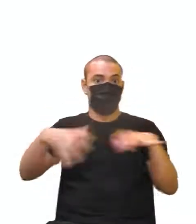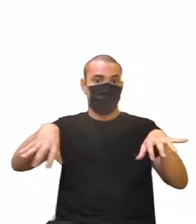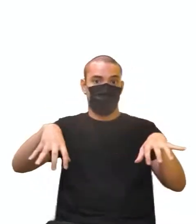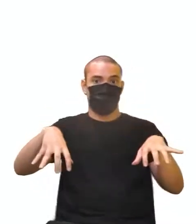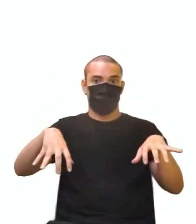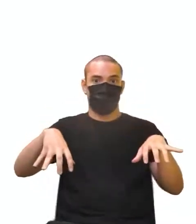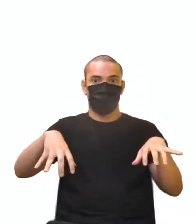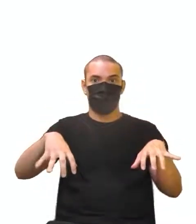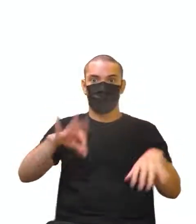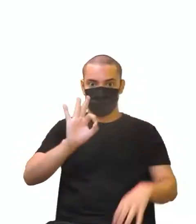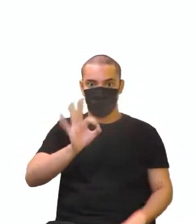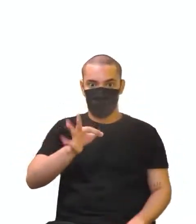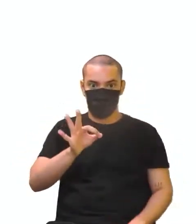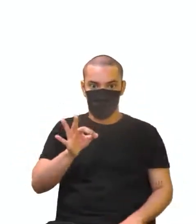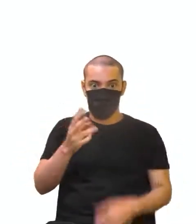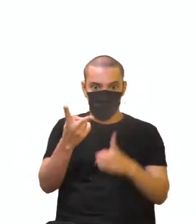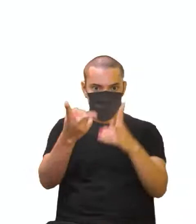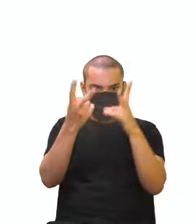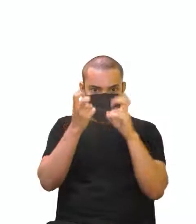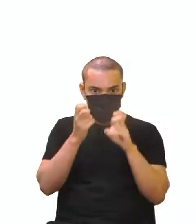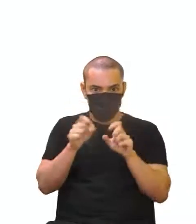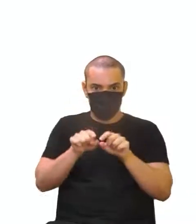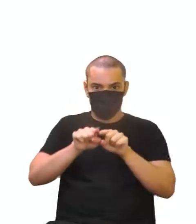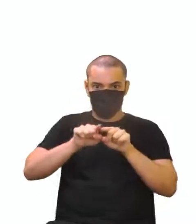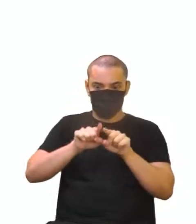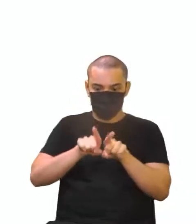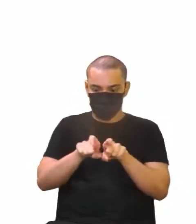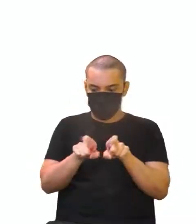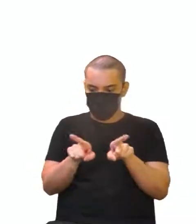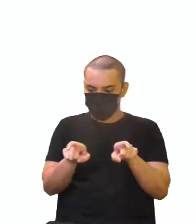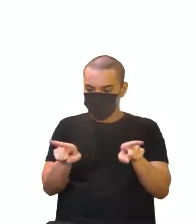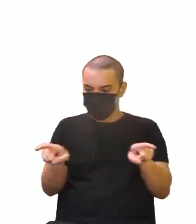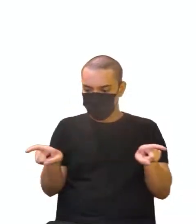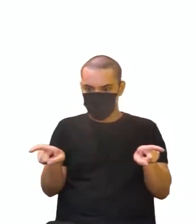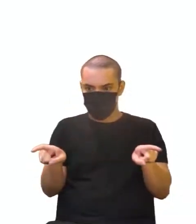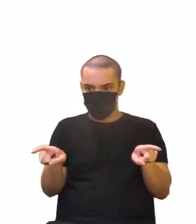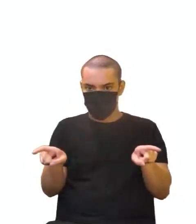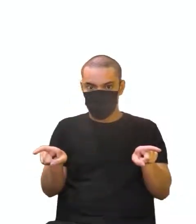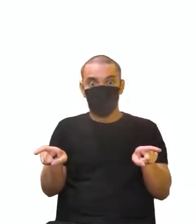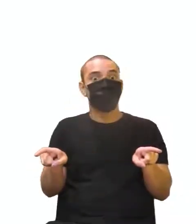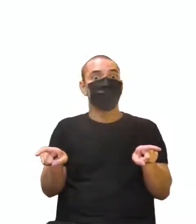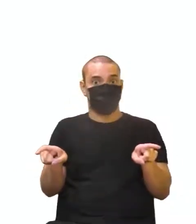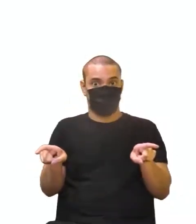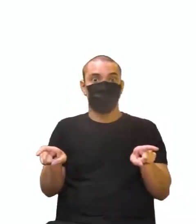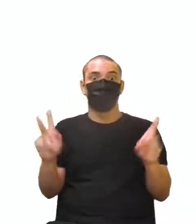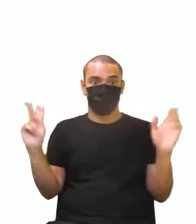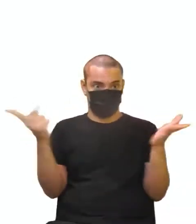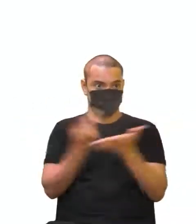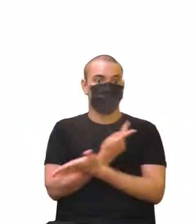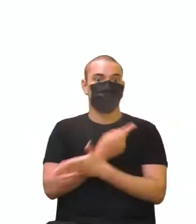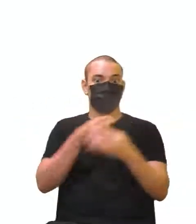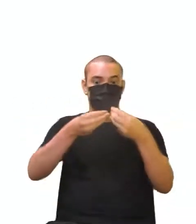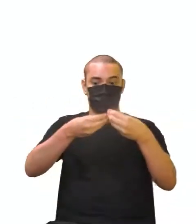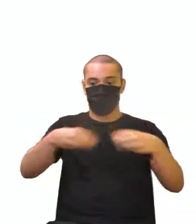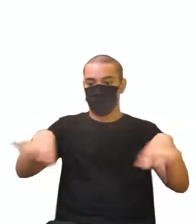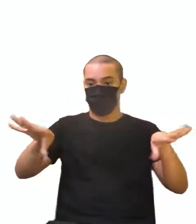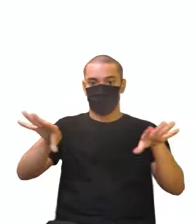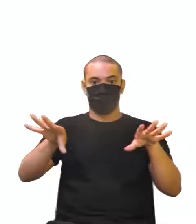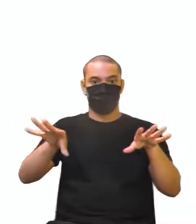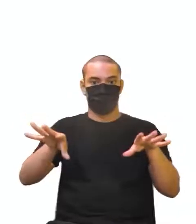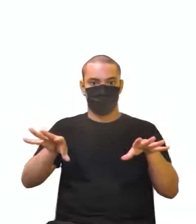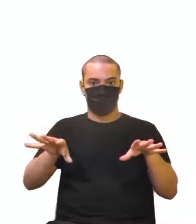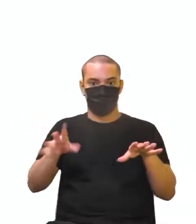é um exemplo, assim, bem certo, né, do que é a segregação. É um par de fatores,